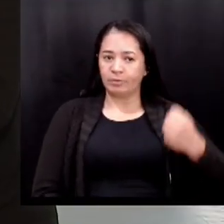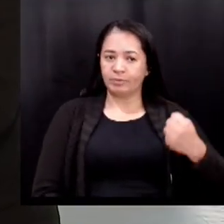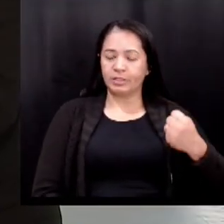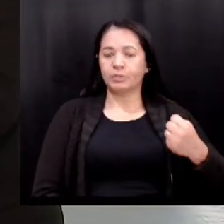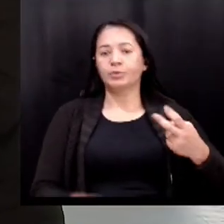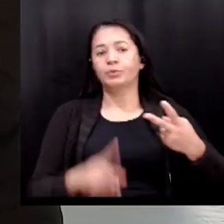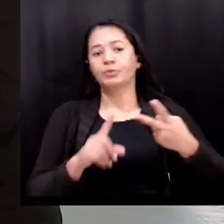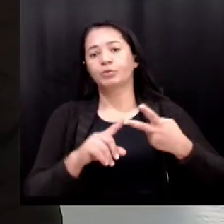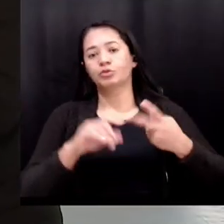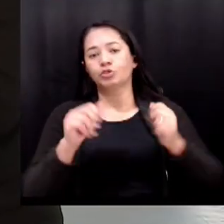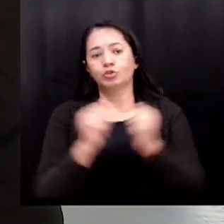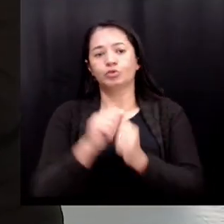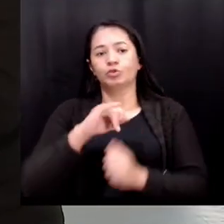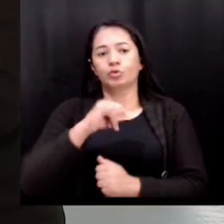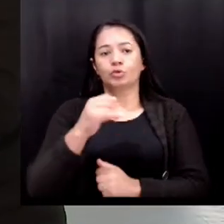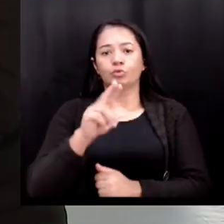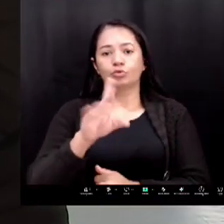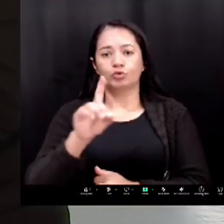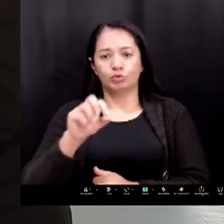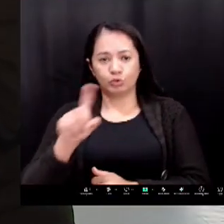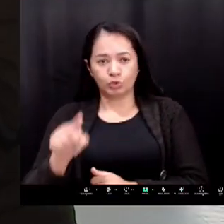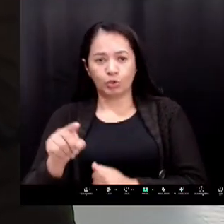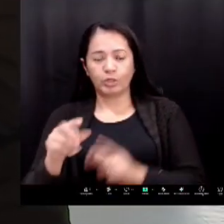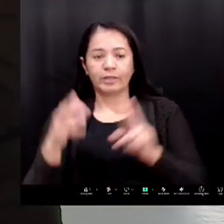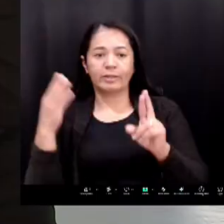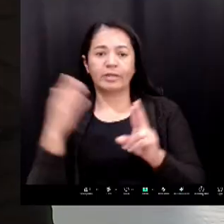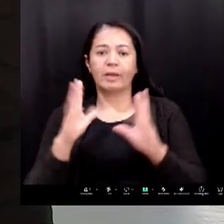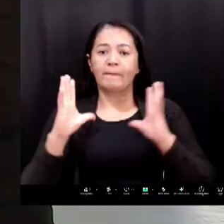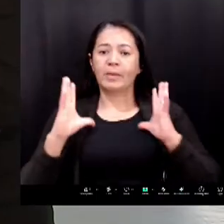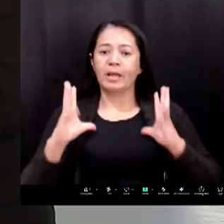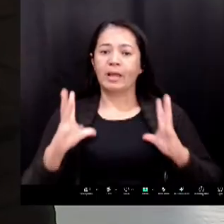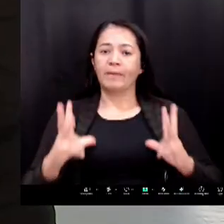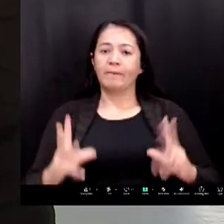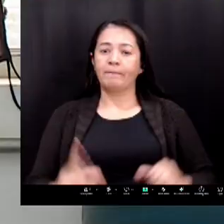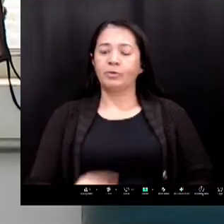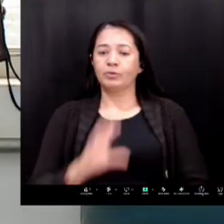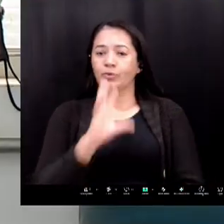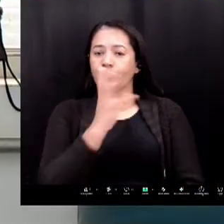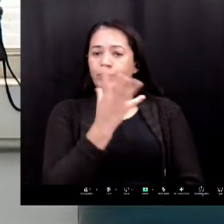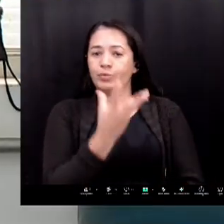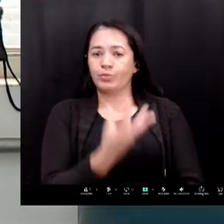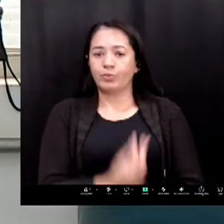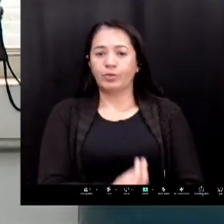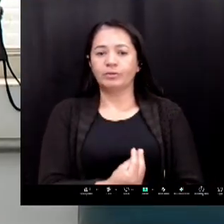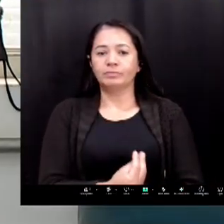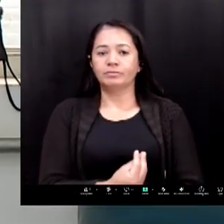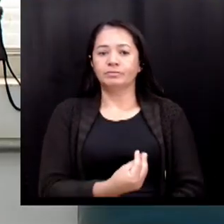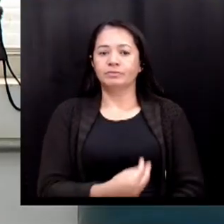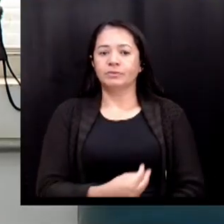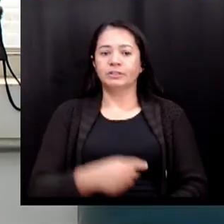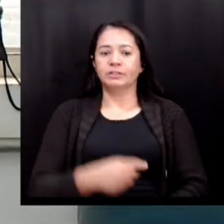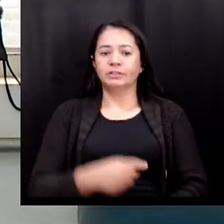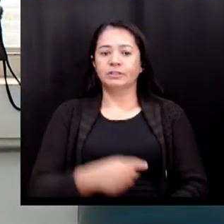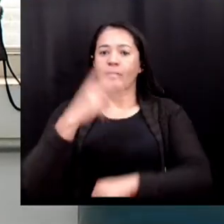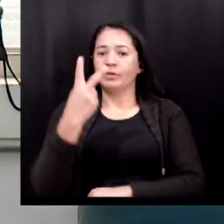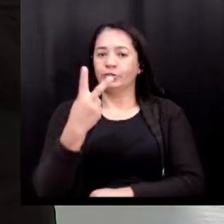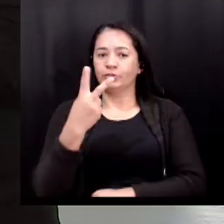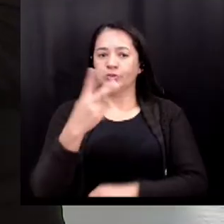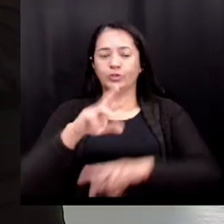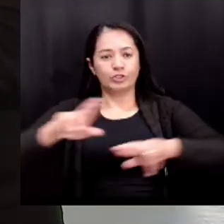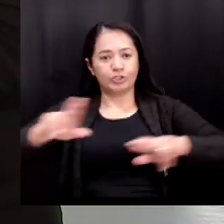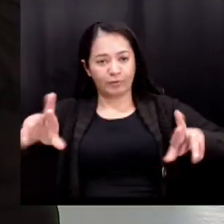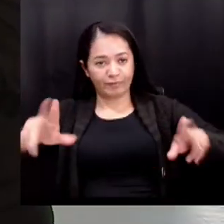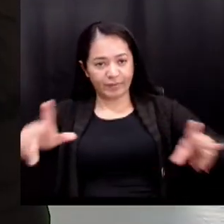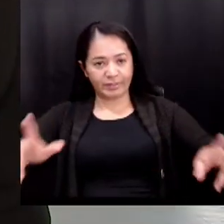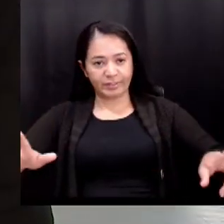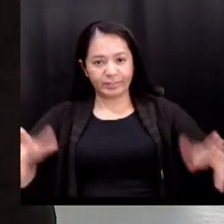com o karatê-do, que representavam a pureza espiritual. Então são dois momentos distintos. E agora vamos falar das técnicas